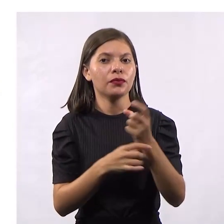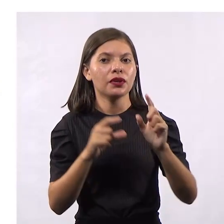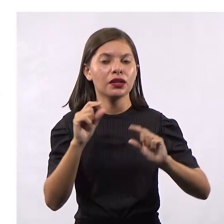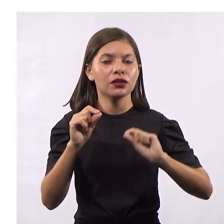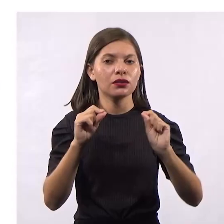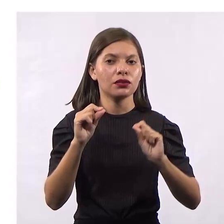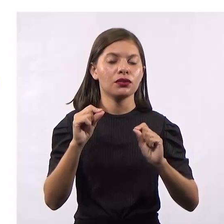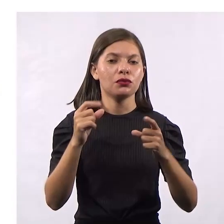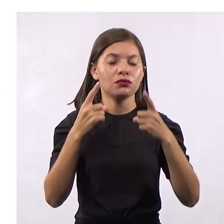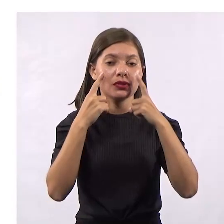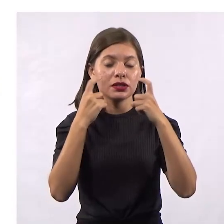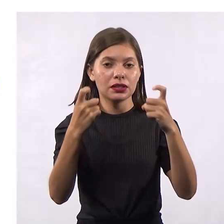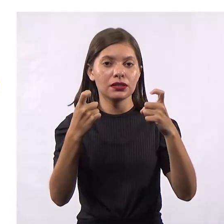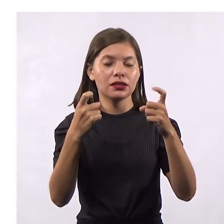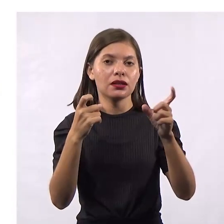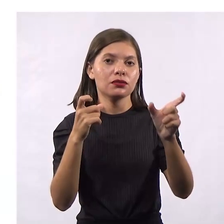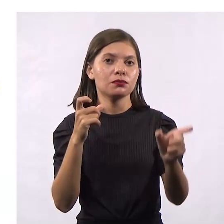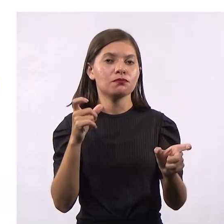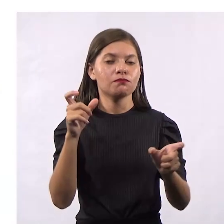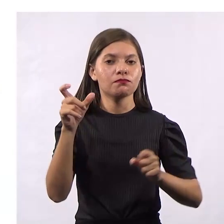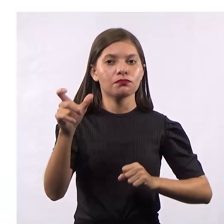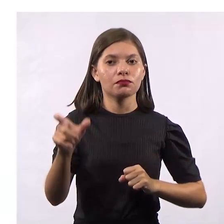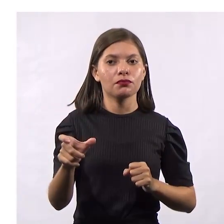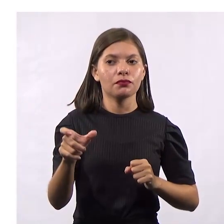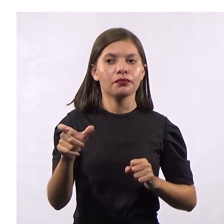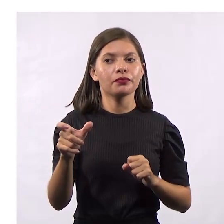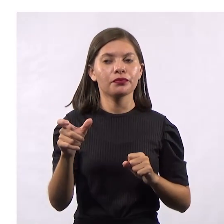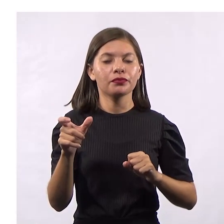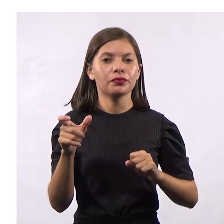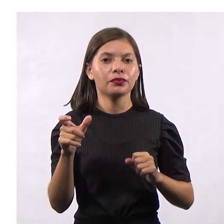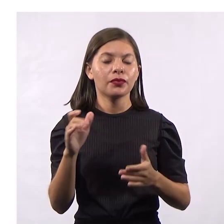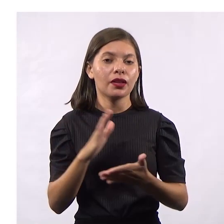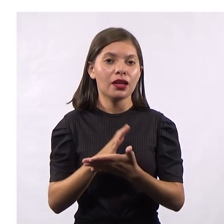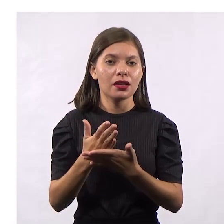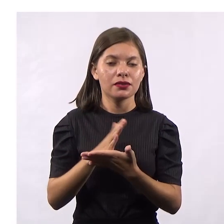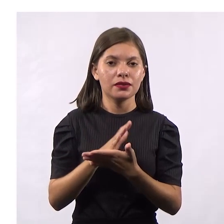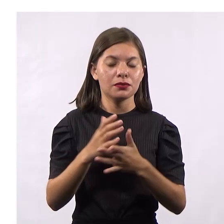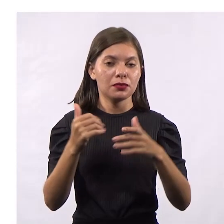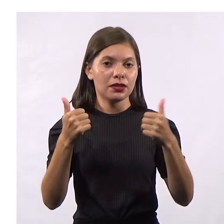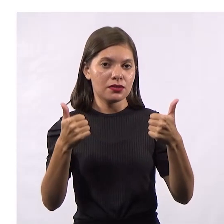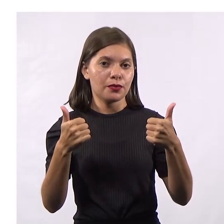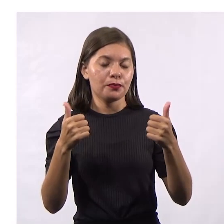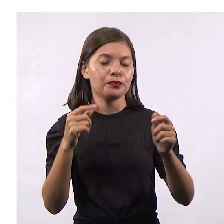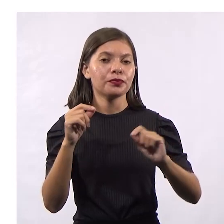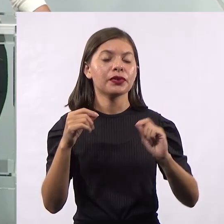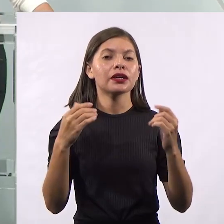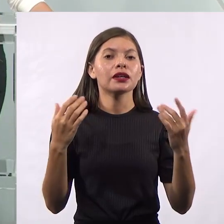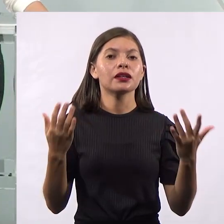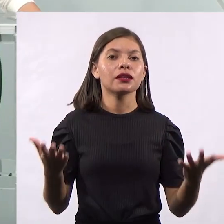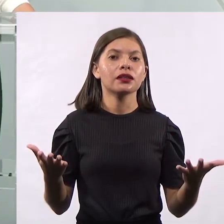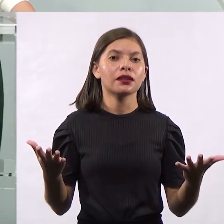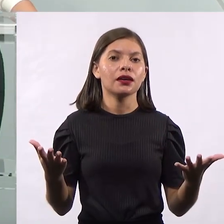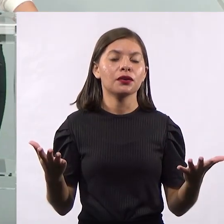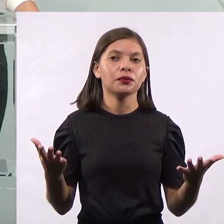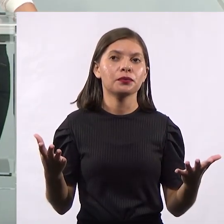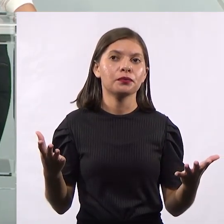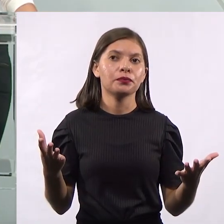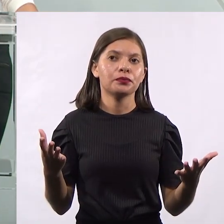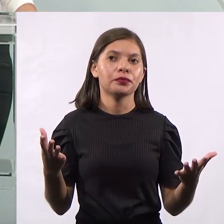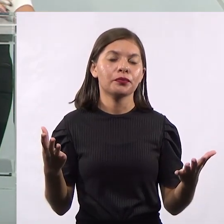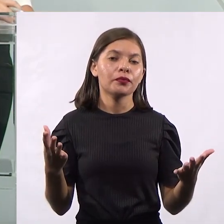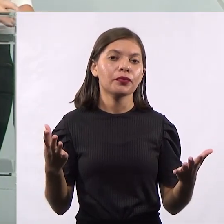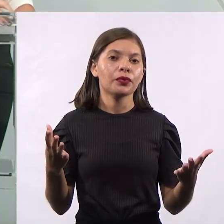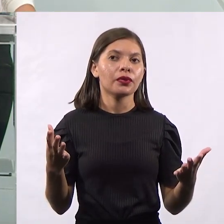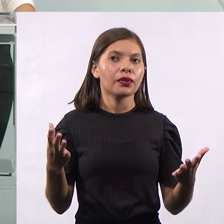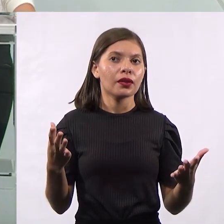impessoal entre os potenciais interessados, se for o caso, beleza? Então, pessoal,